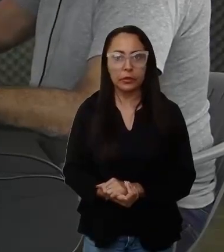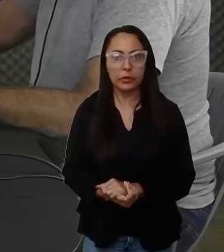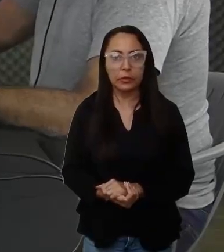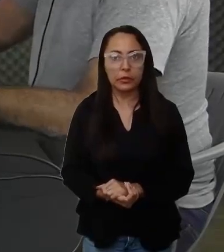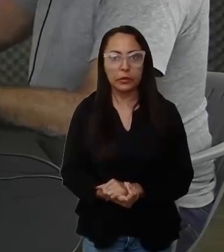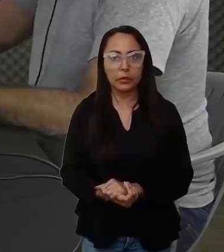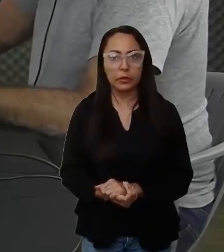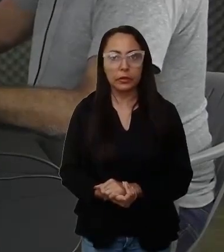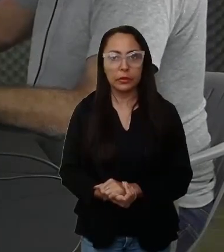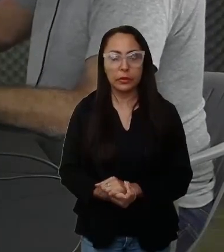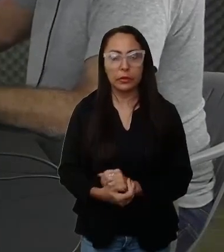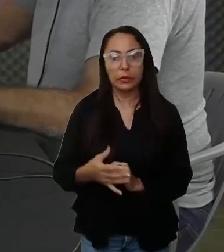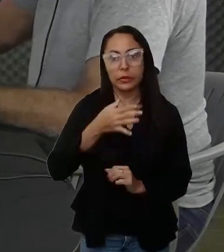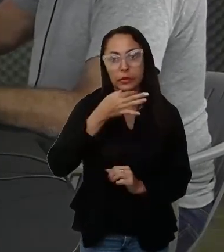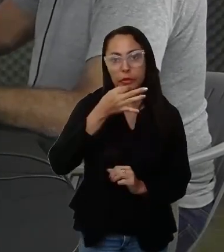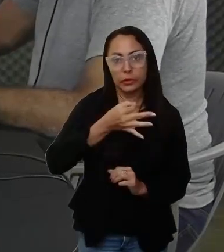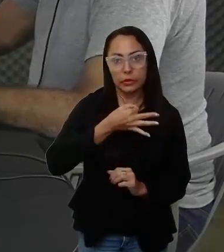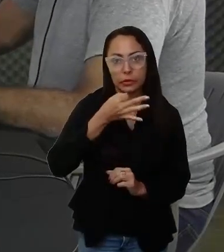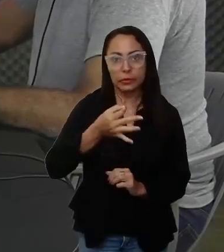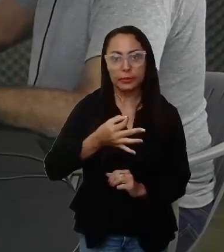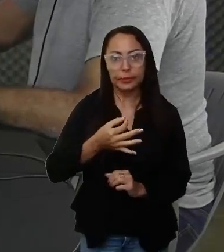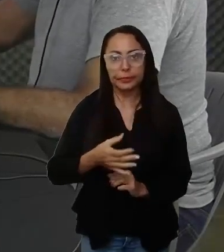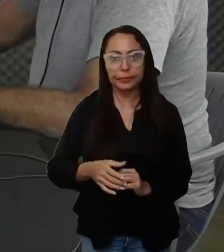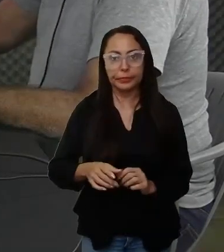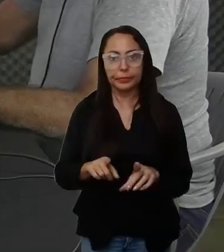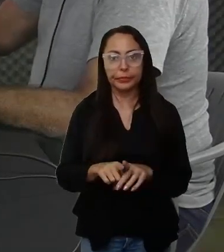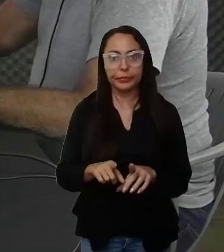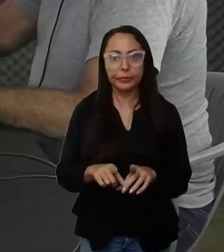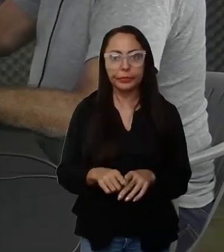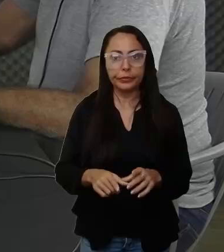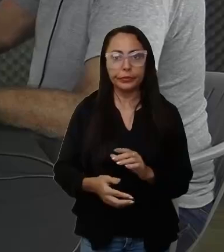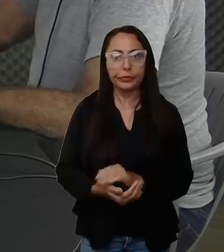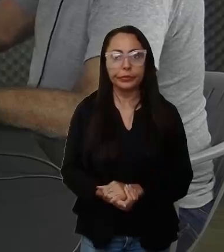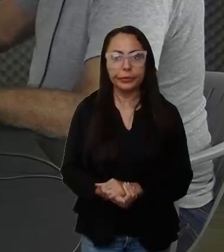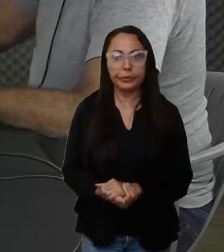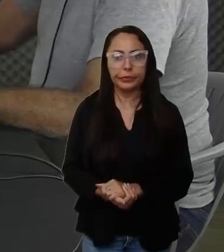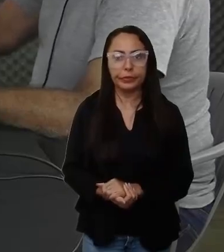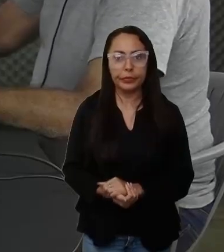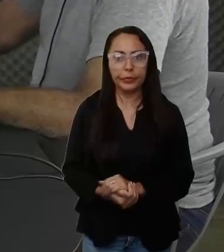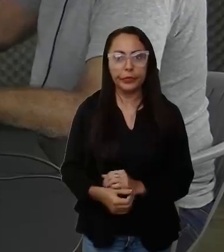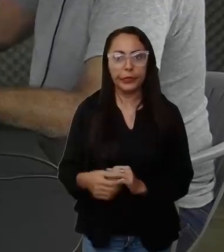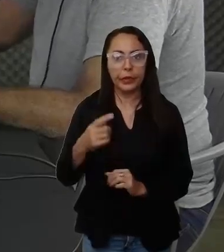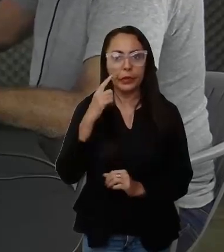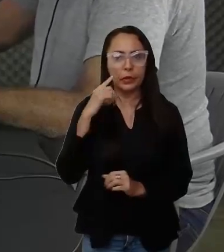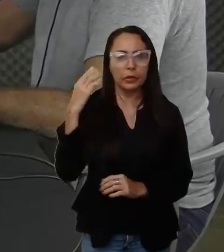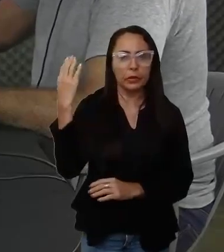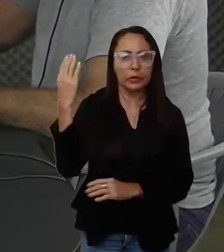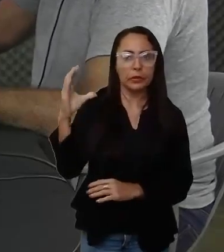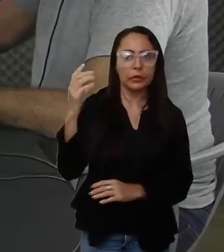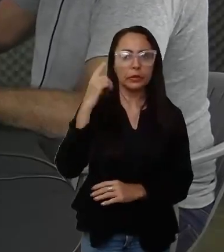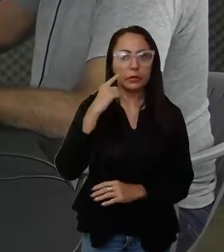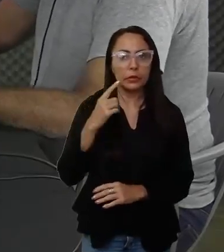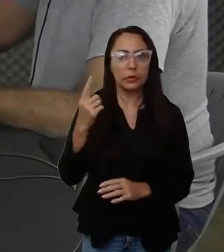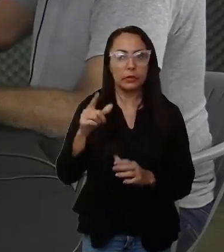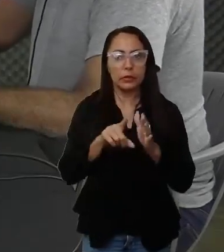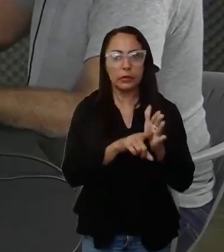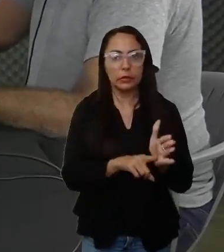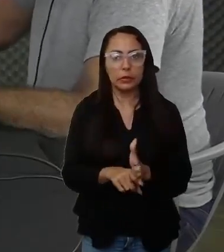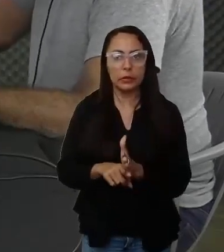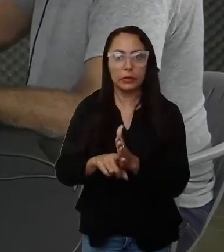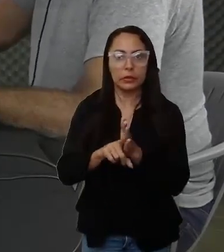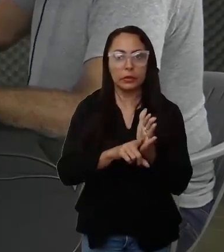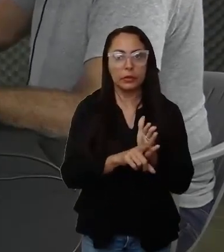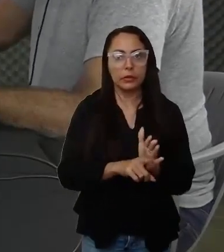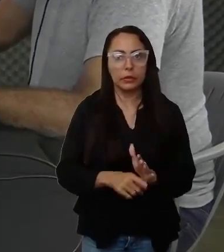Na sua opinião, enquanto especialista, estudioso, cientista, pesquisador, o Rio Grande do Sul